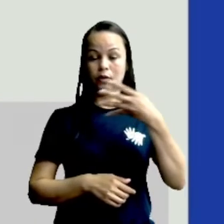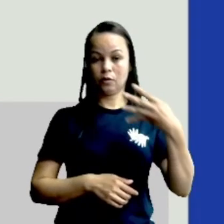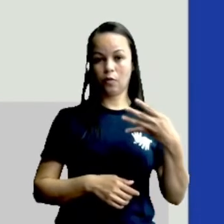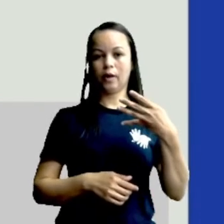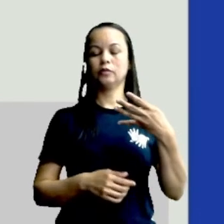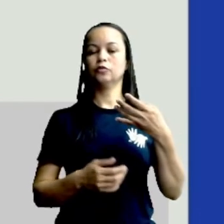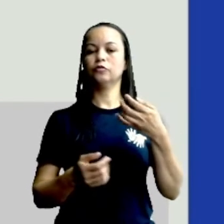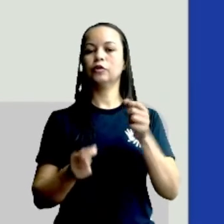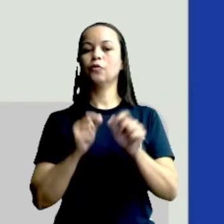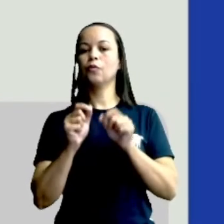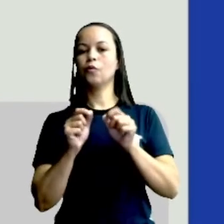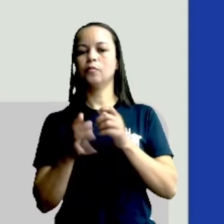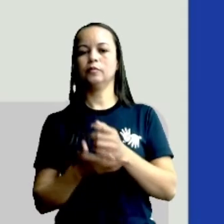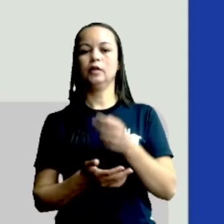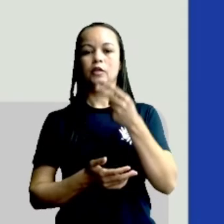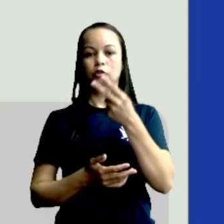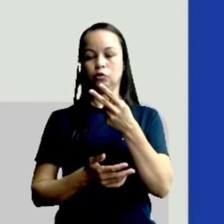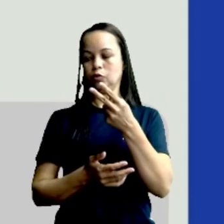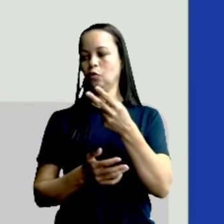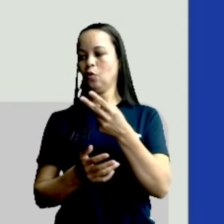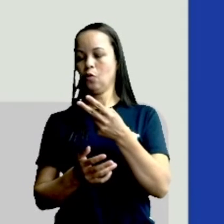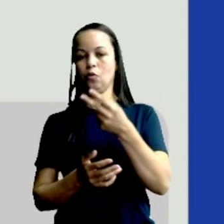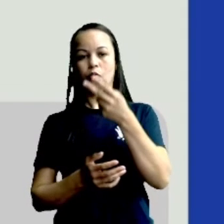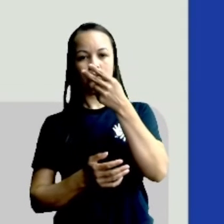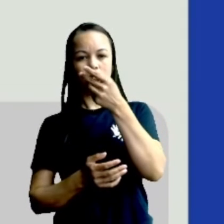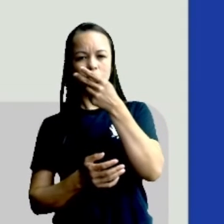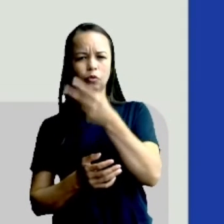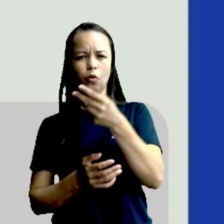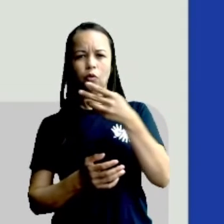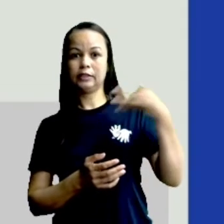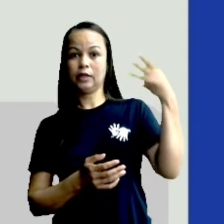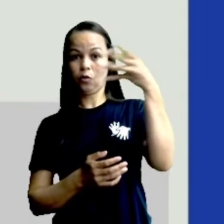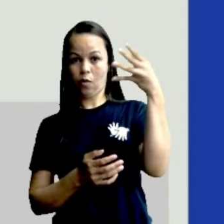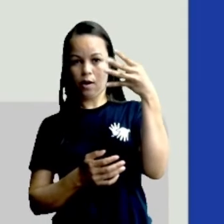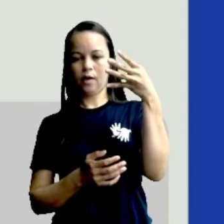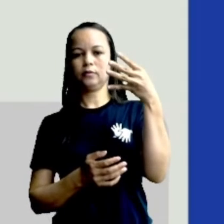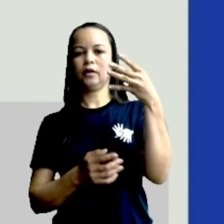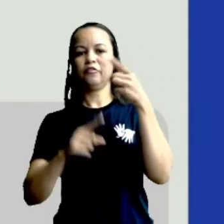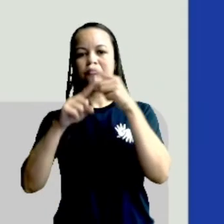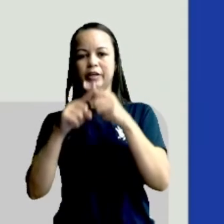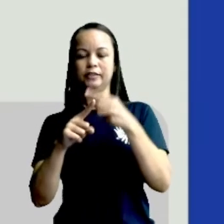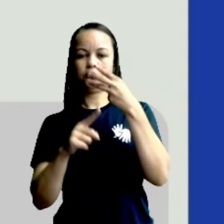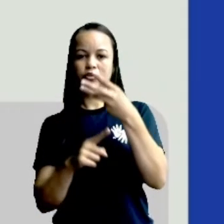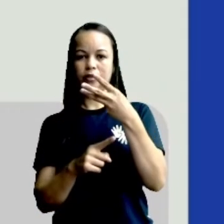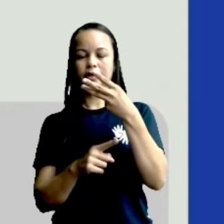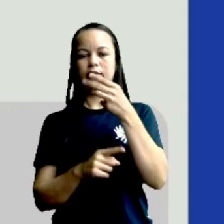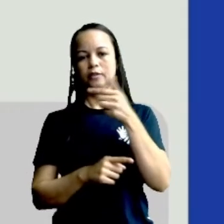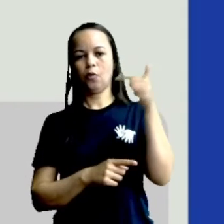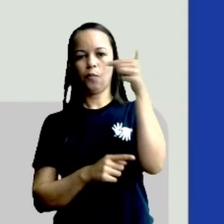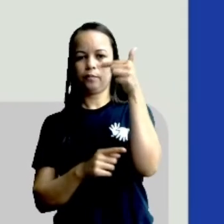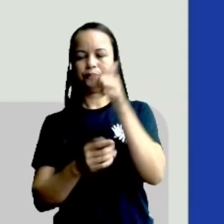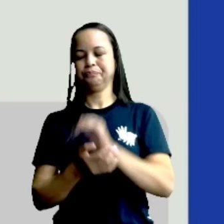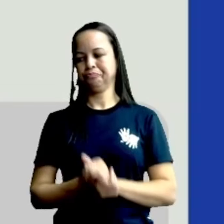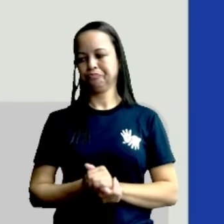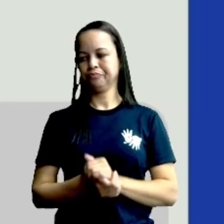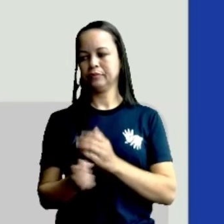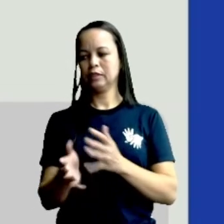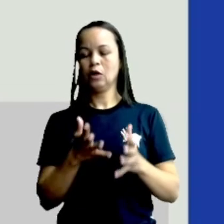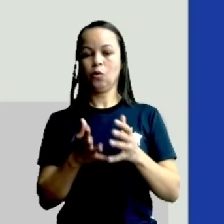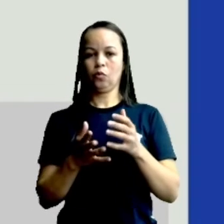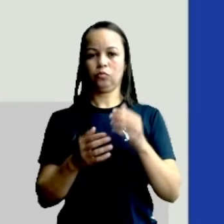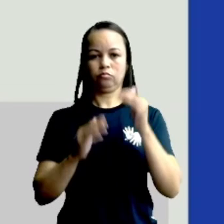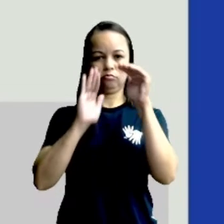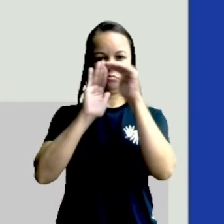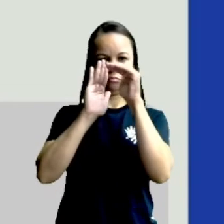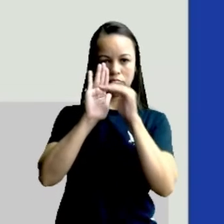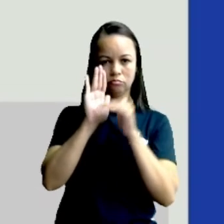144 ficou como 2 à primeira, segunda, terceira, quarta potência, vezes 3 ao quadrado. Vamos colocar aqui os números um abaixo